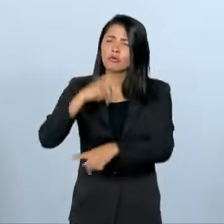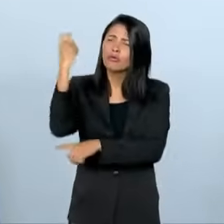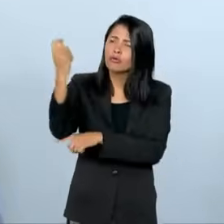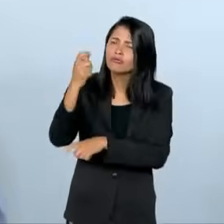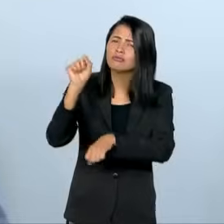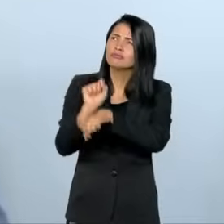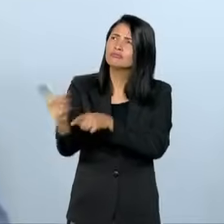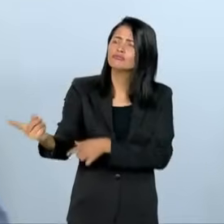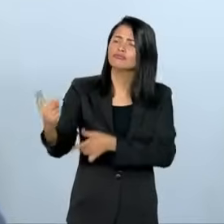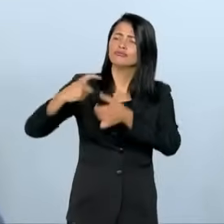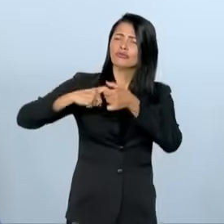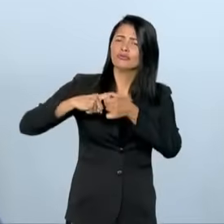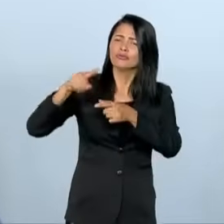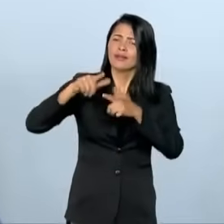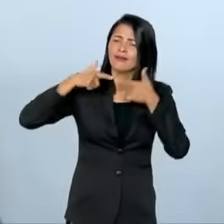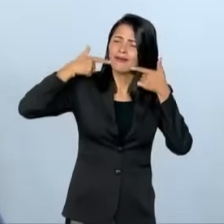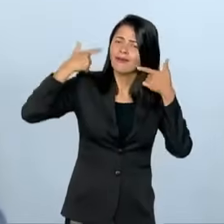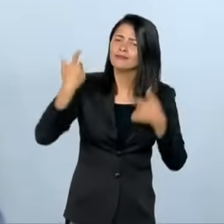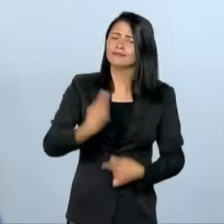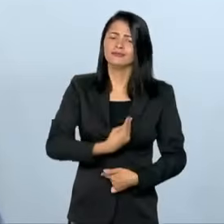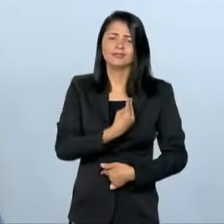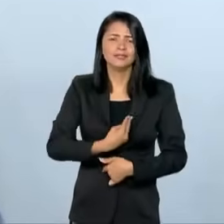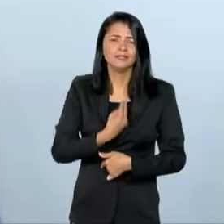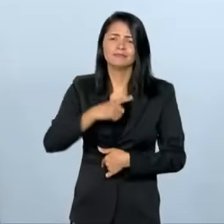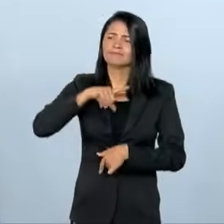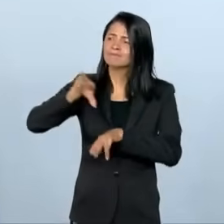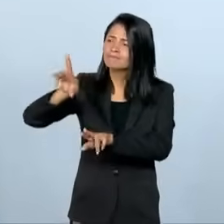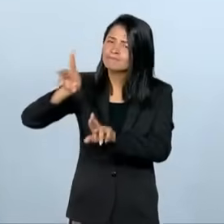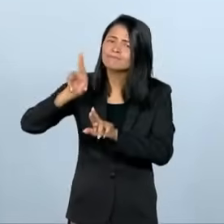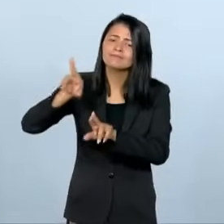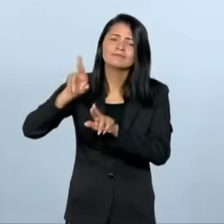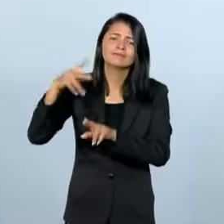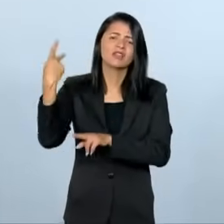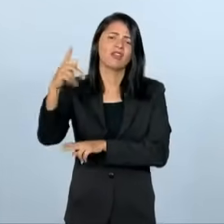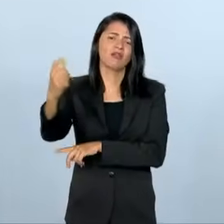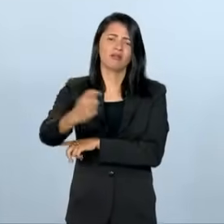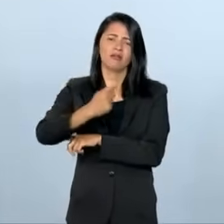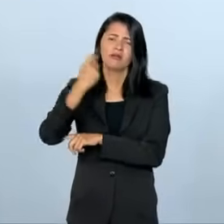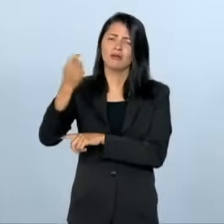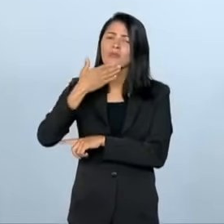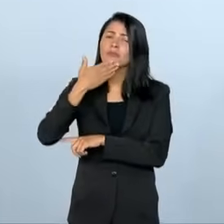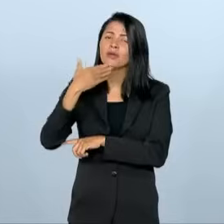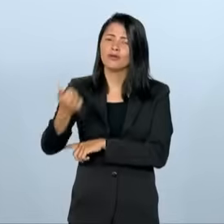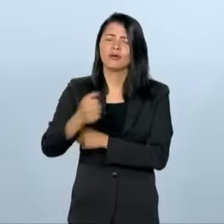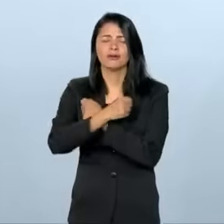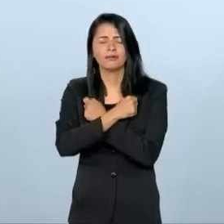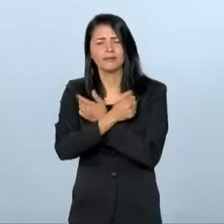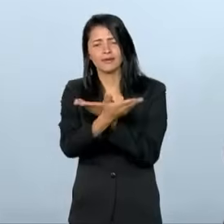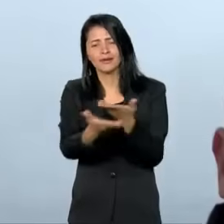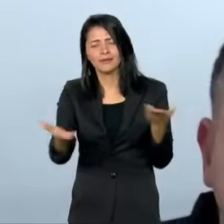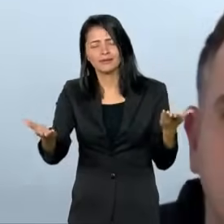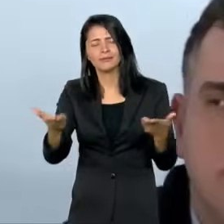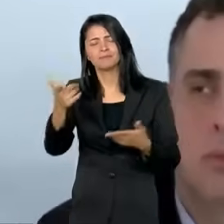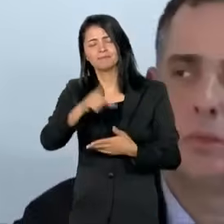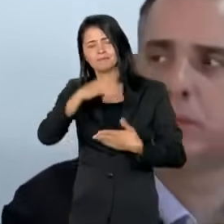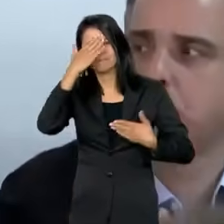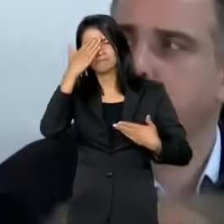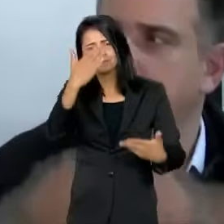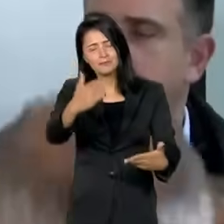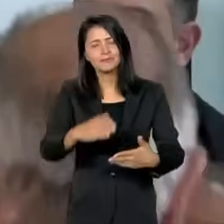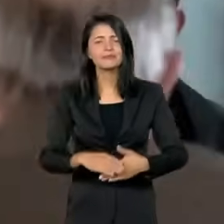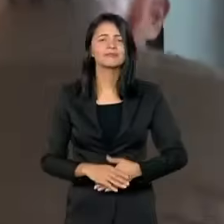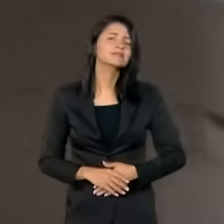possa voltar a sorrir, a ter esperança no Rio Grande do Sul melhor. Um abraço, querido, e mais uma vez, obrigado.